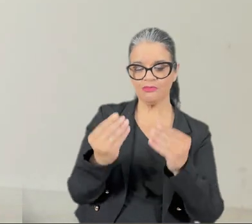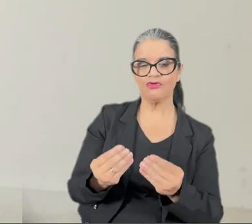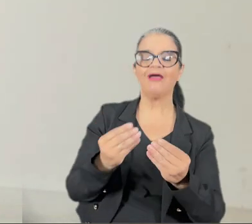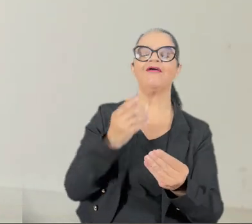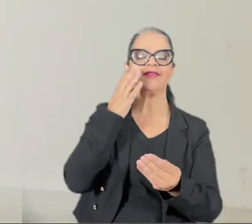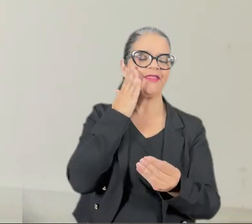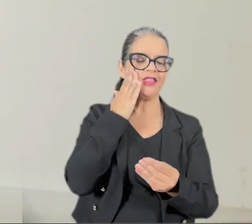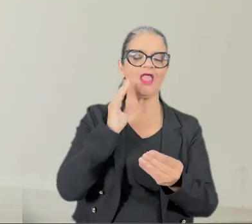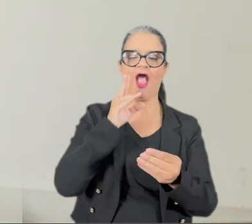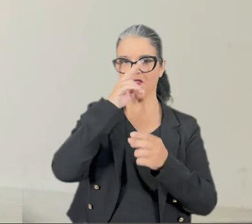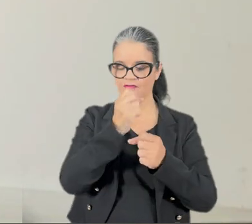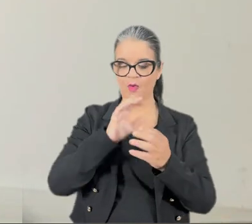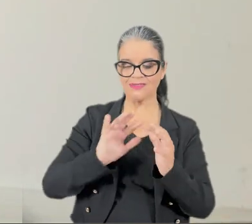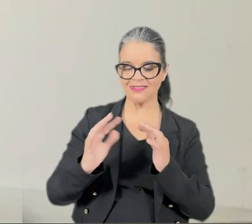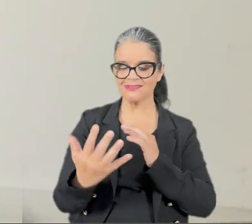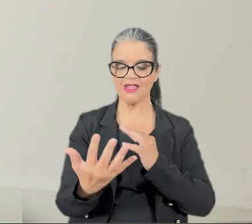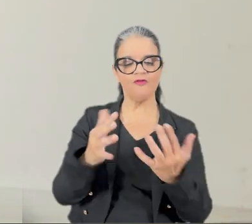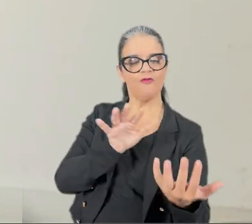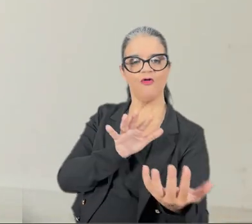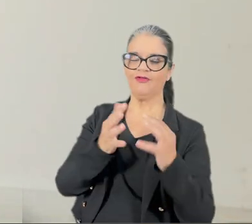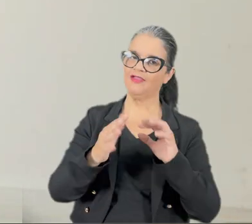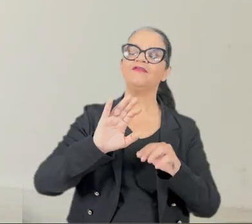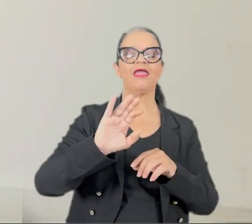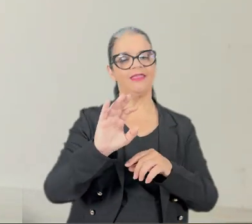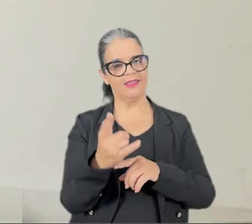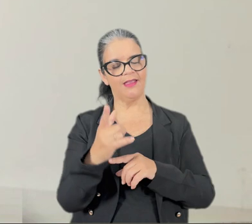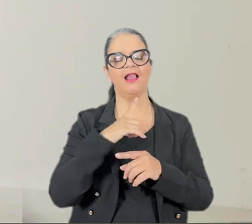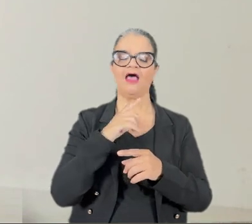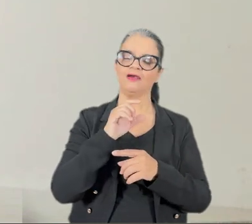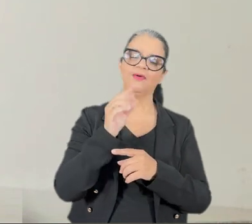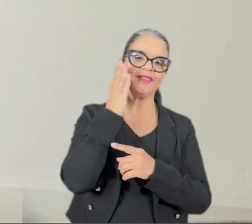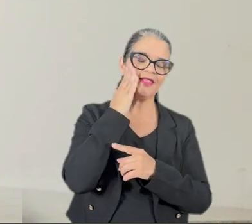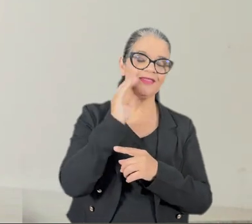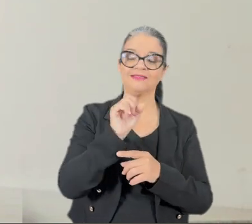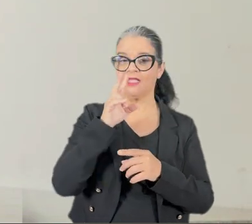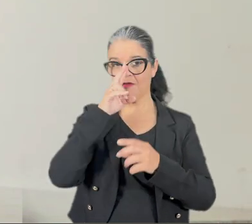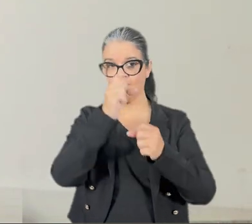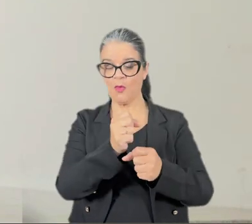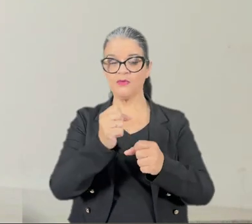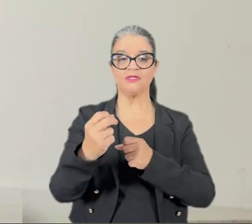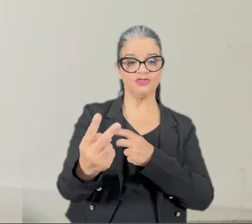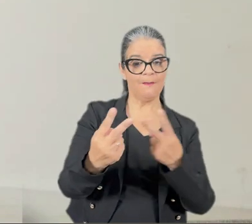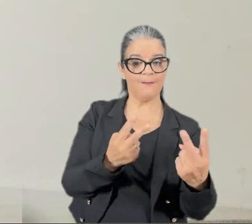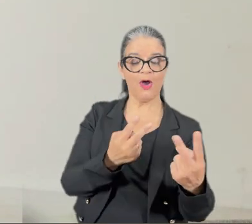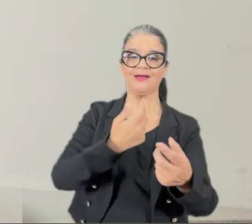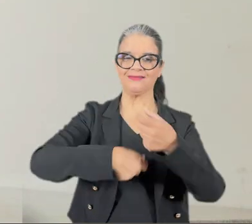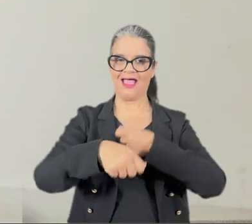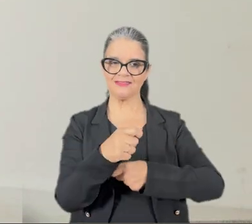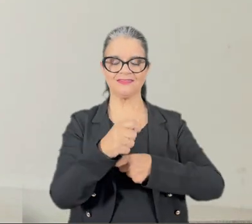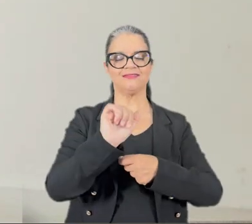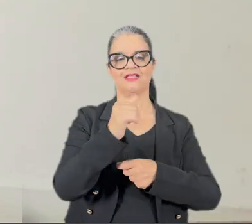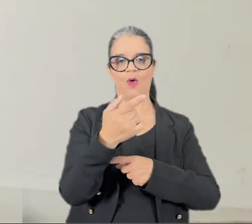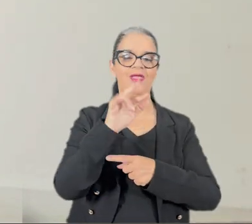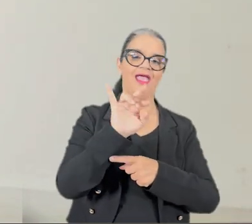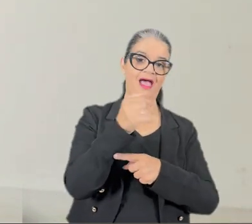forças envolvidas no corpo e eventualmente indicar se alguma dessas forças formam pares ação